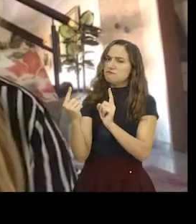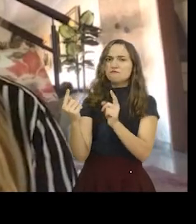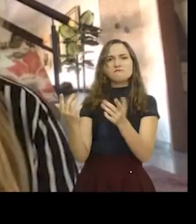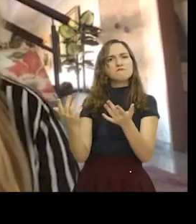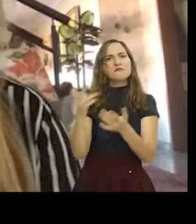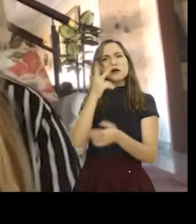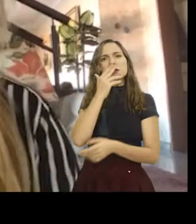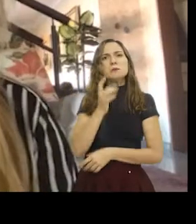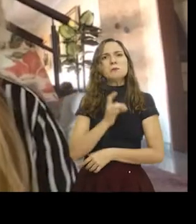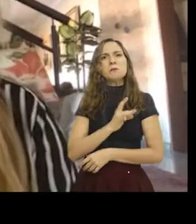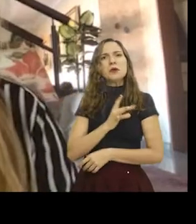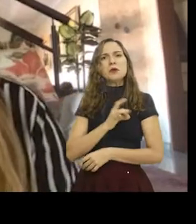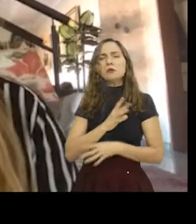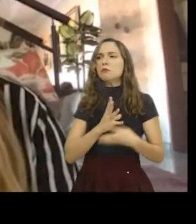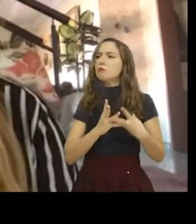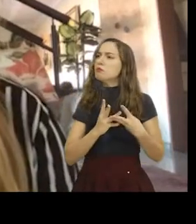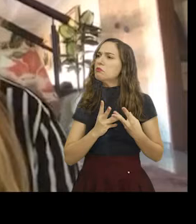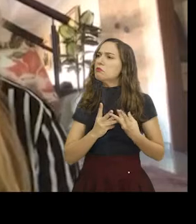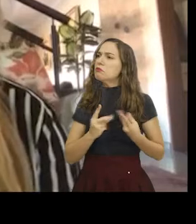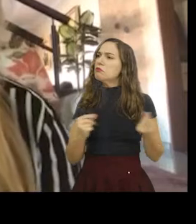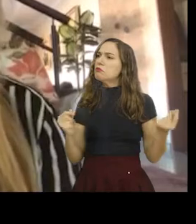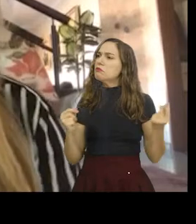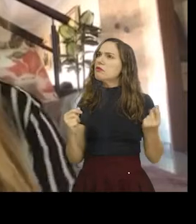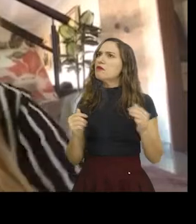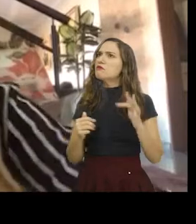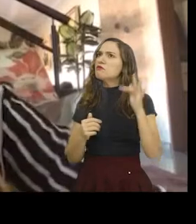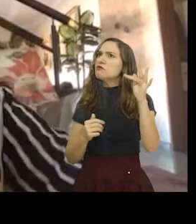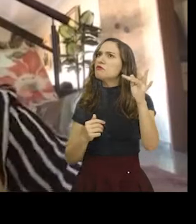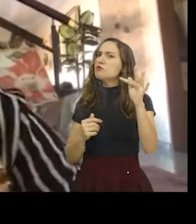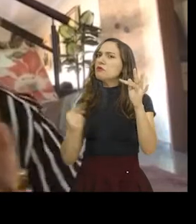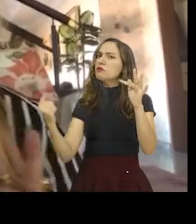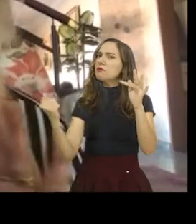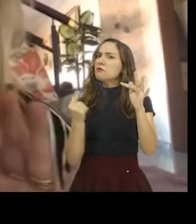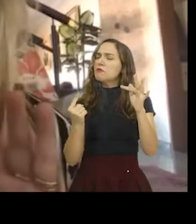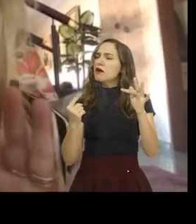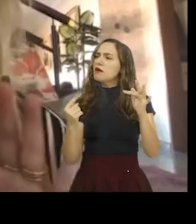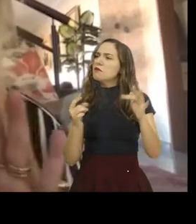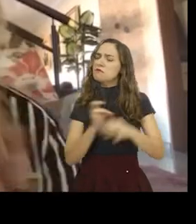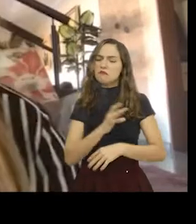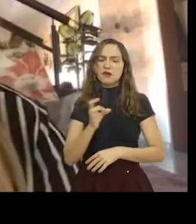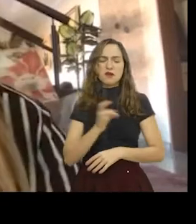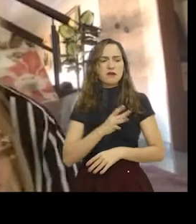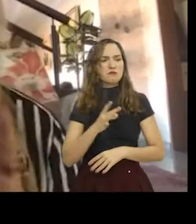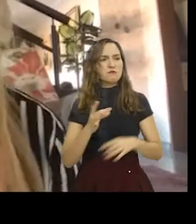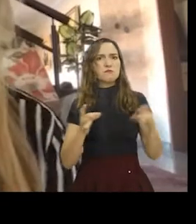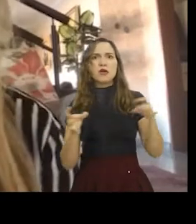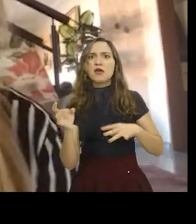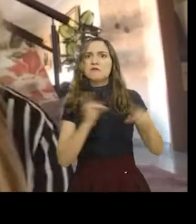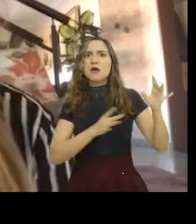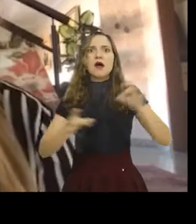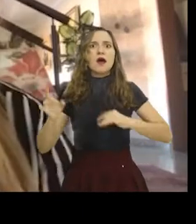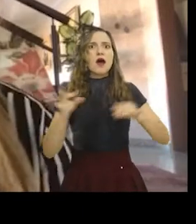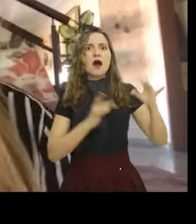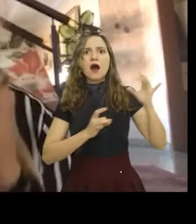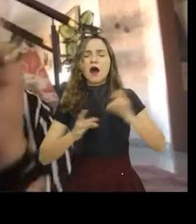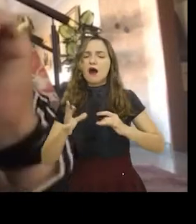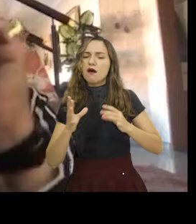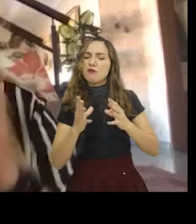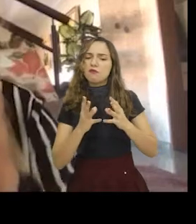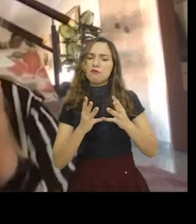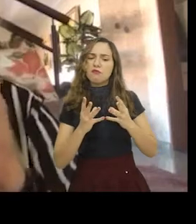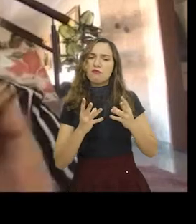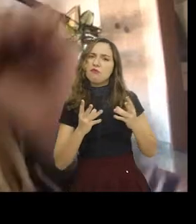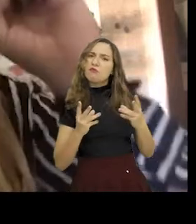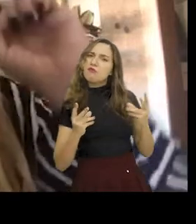medo de um dia encontrar um lobo e foi passando aquele medo que tinha do lobo e foi ficando